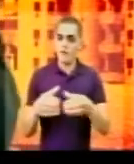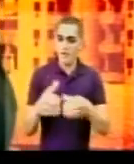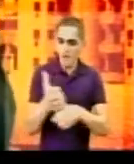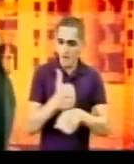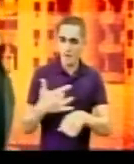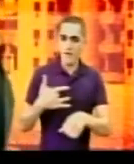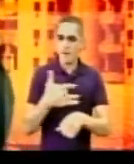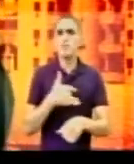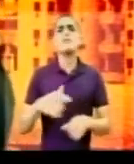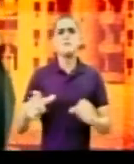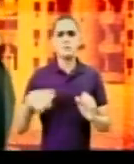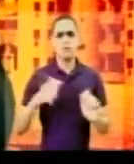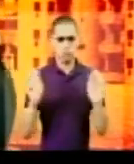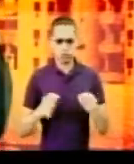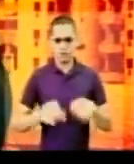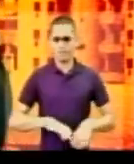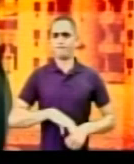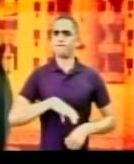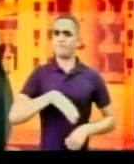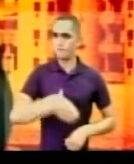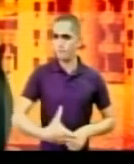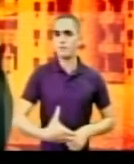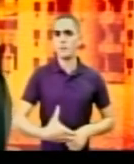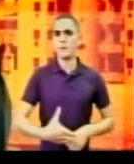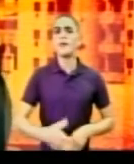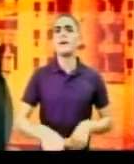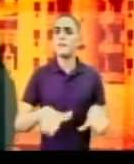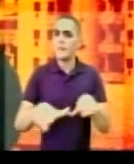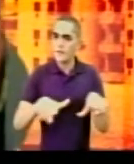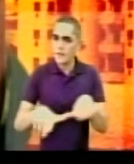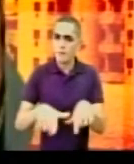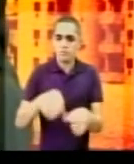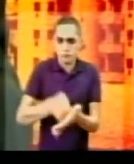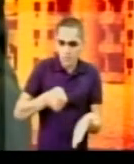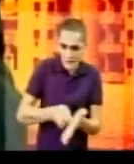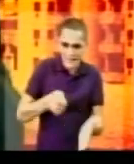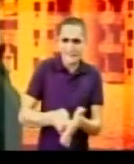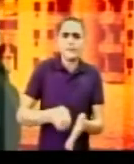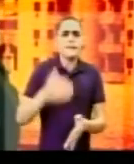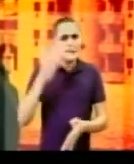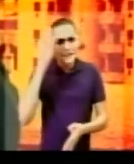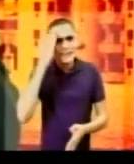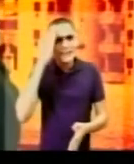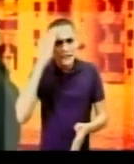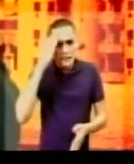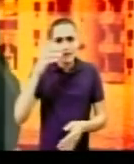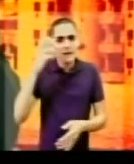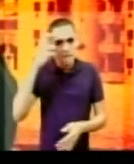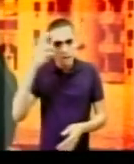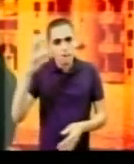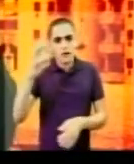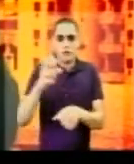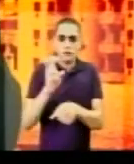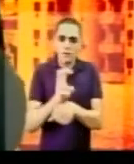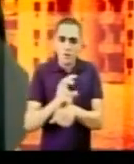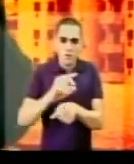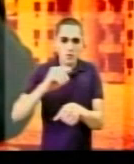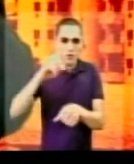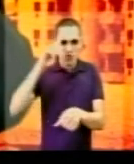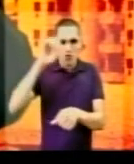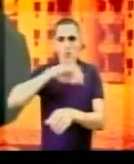está trabalhando com o paciente Covid, sabidamente Covid, o dia inteiro. Aí